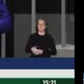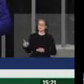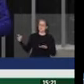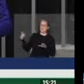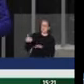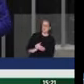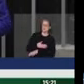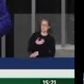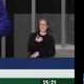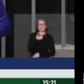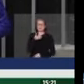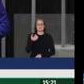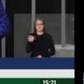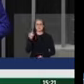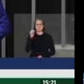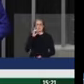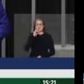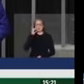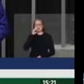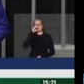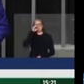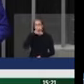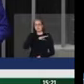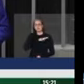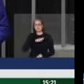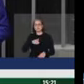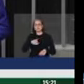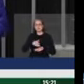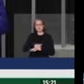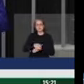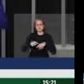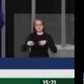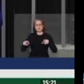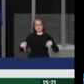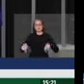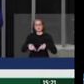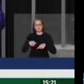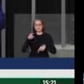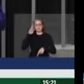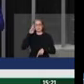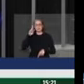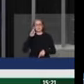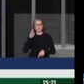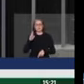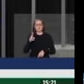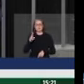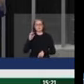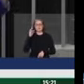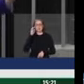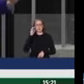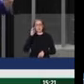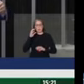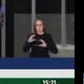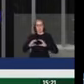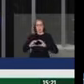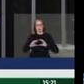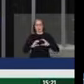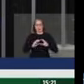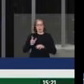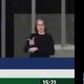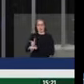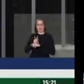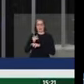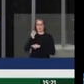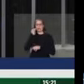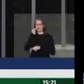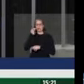60 deputados, invadem a sala do Rodrigo Pacheco, com o celular gravando, para tentar intimidar o